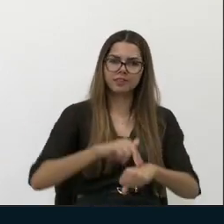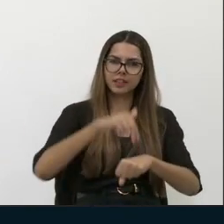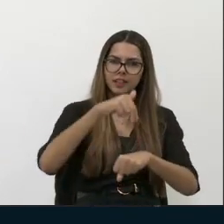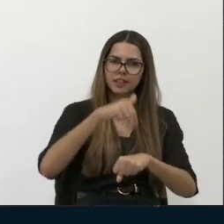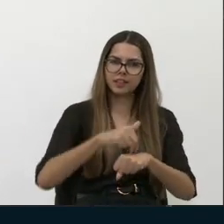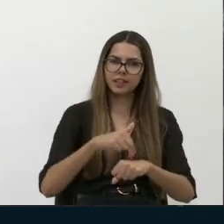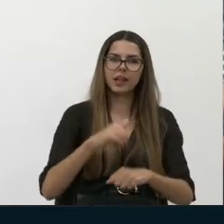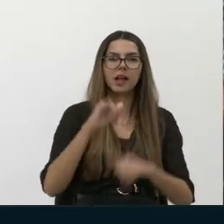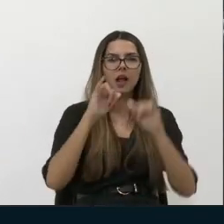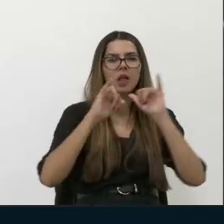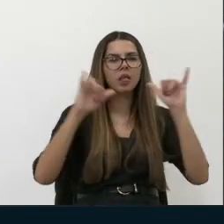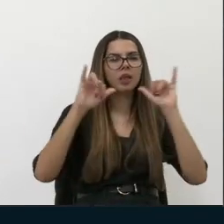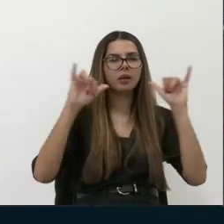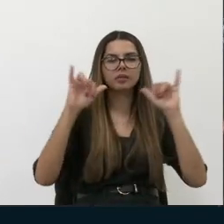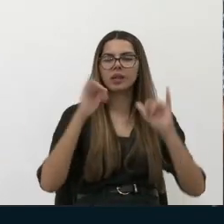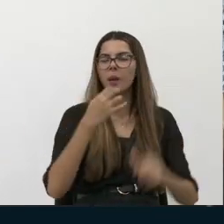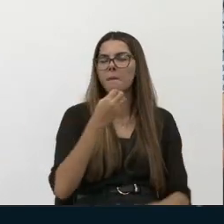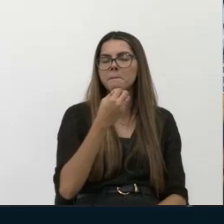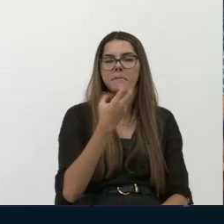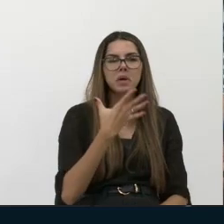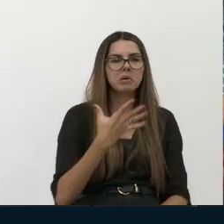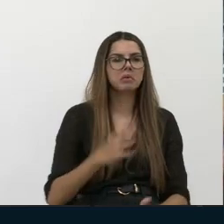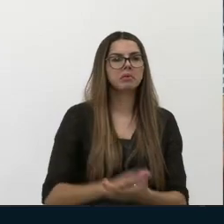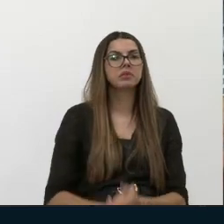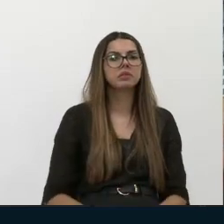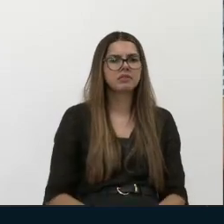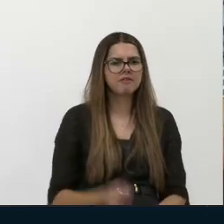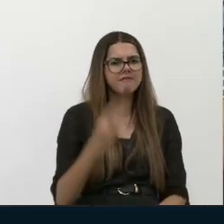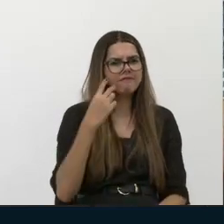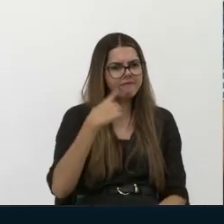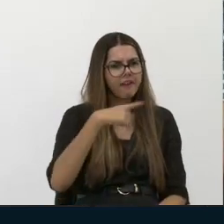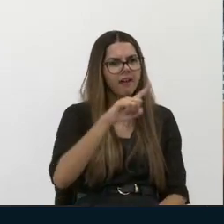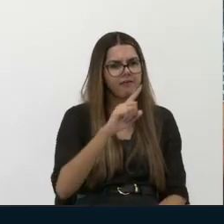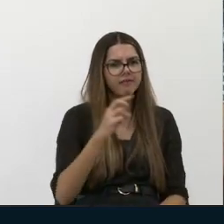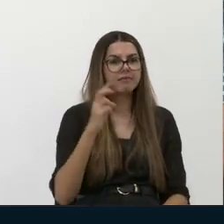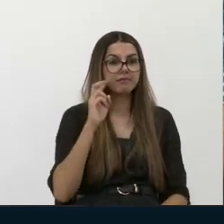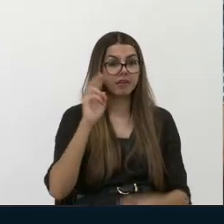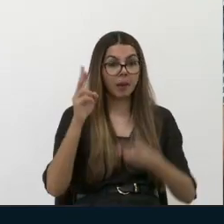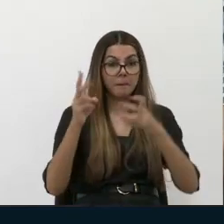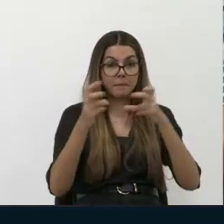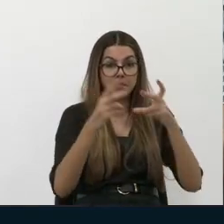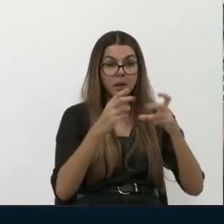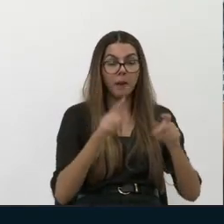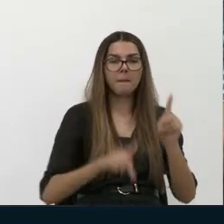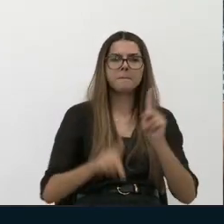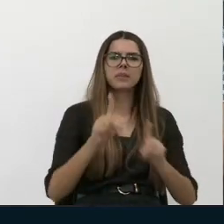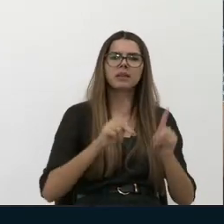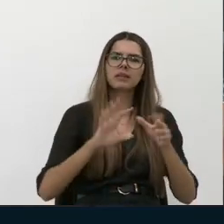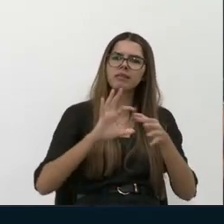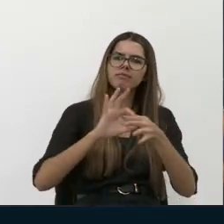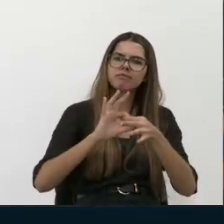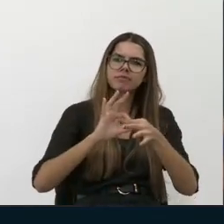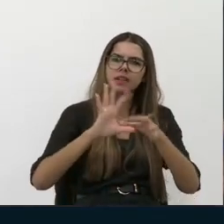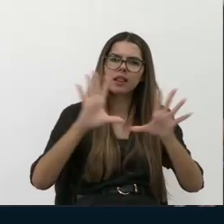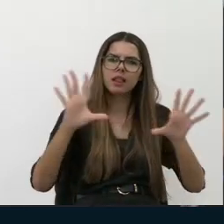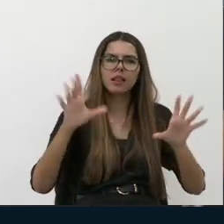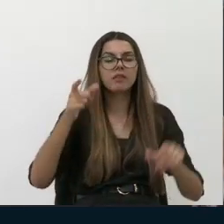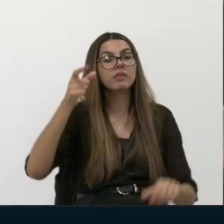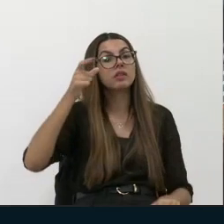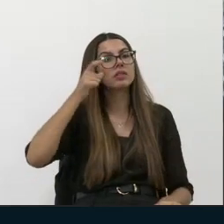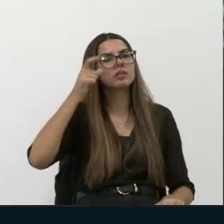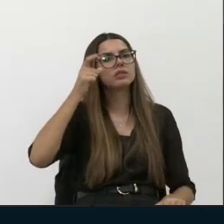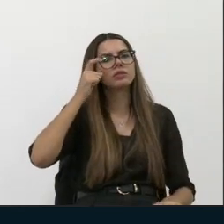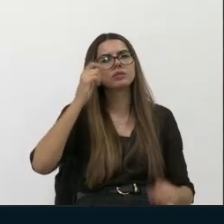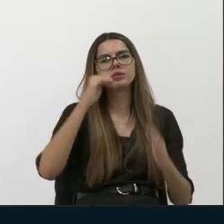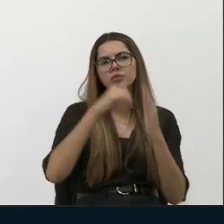se é sobre o trevo, se não é, se é. Vamos lá ver. A população está em toda a liberdade de ir lá assistir. A gente não